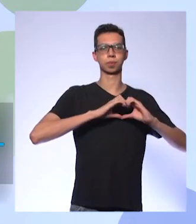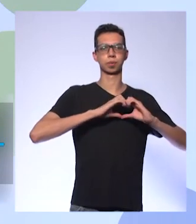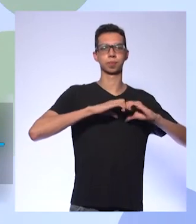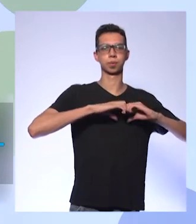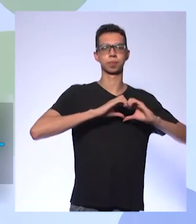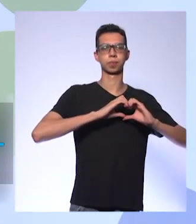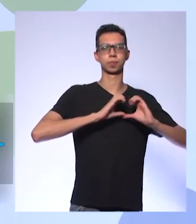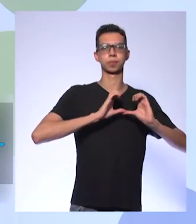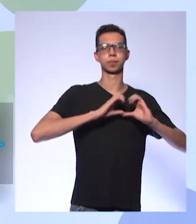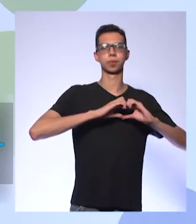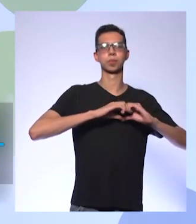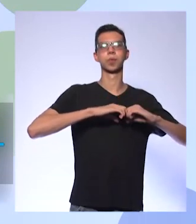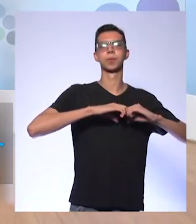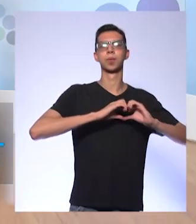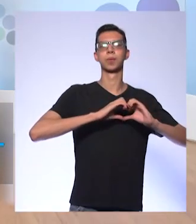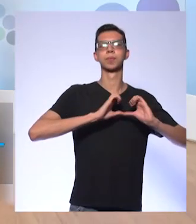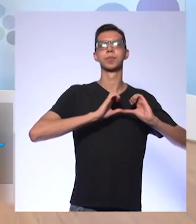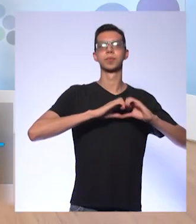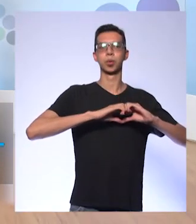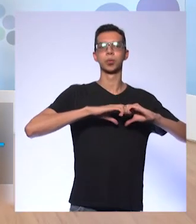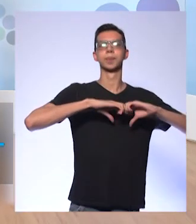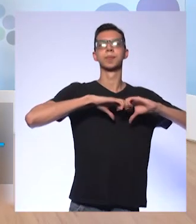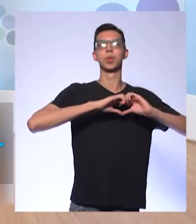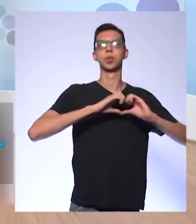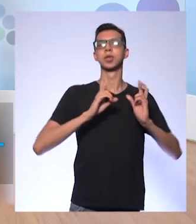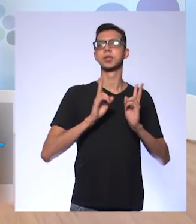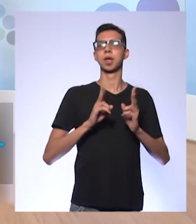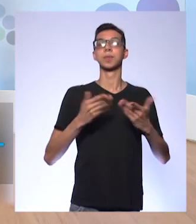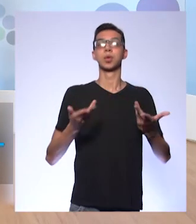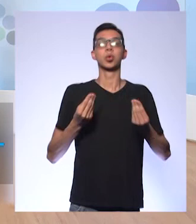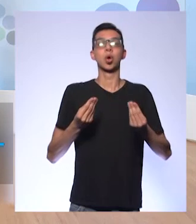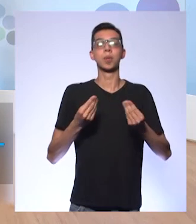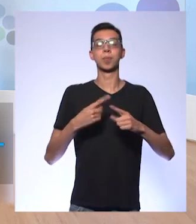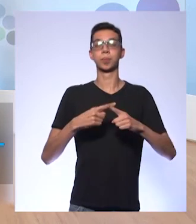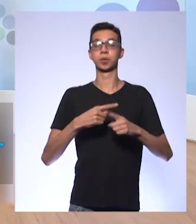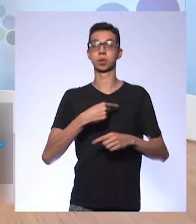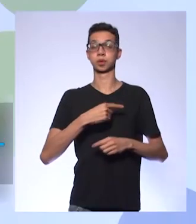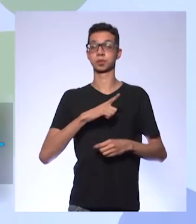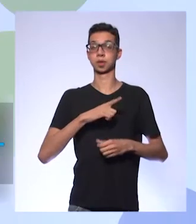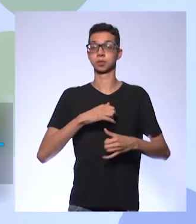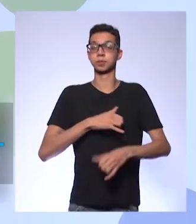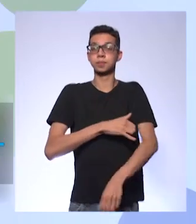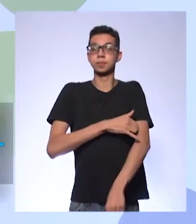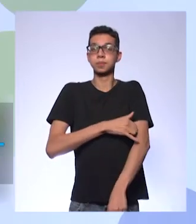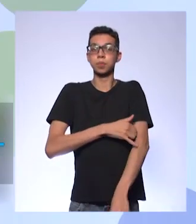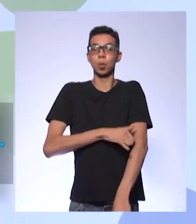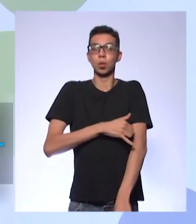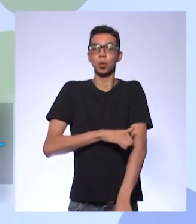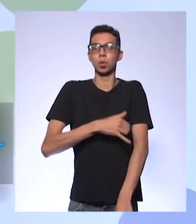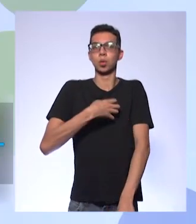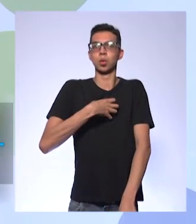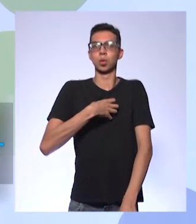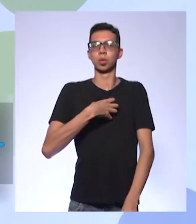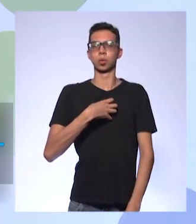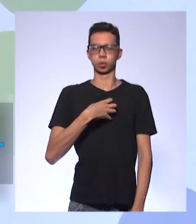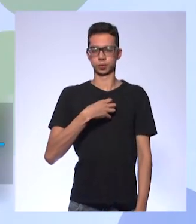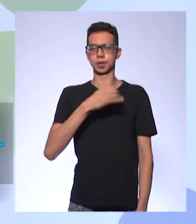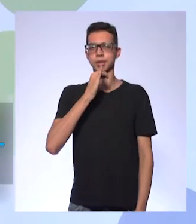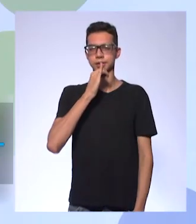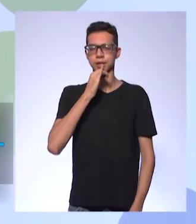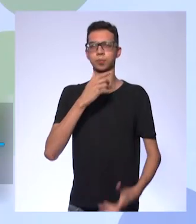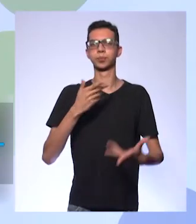possível justamente por essa corrente elétrica, né, que está ali funcionando. E aí, quando a gente fala